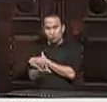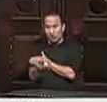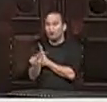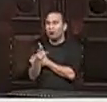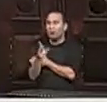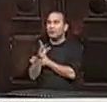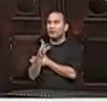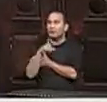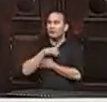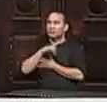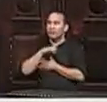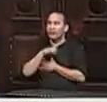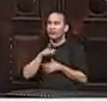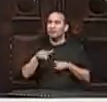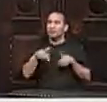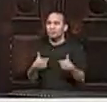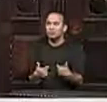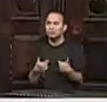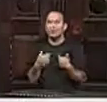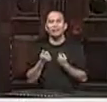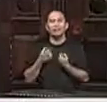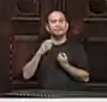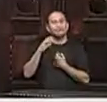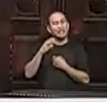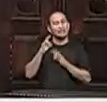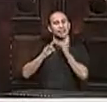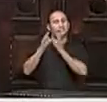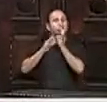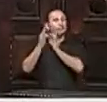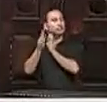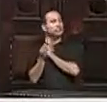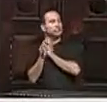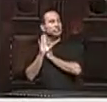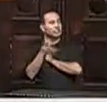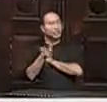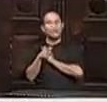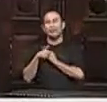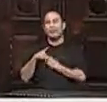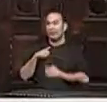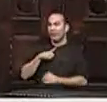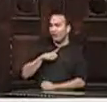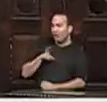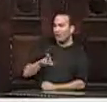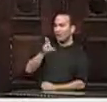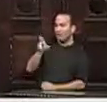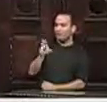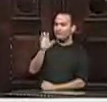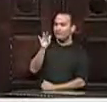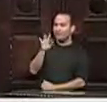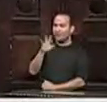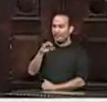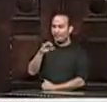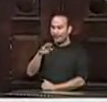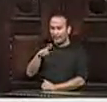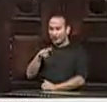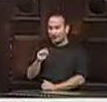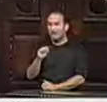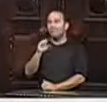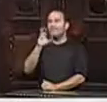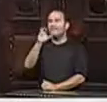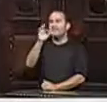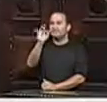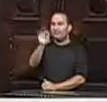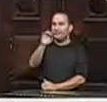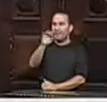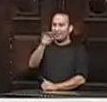cortes substantivos na ciência e tecnologia que deixarão as universidades, a FAPERJ, a Fundação CCERJ, a FAETEC